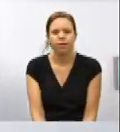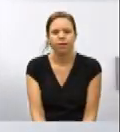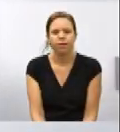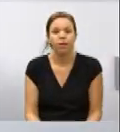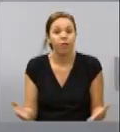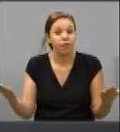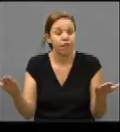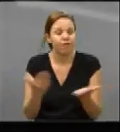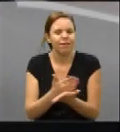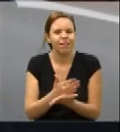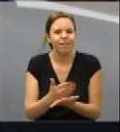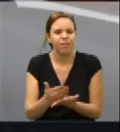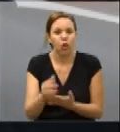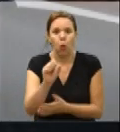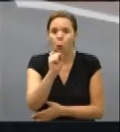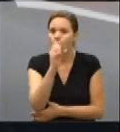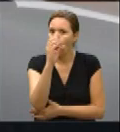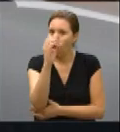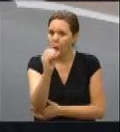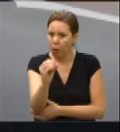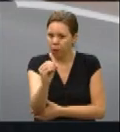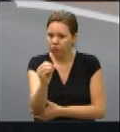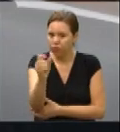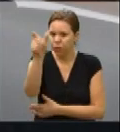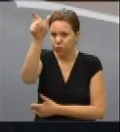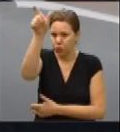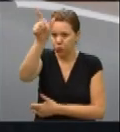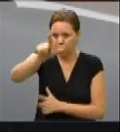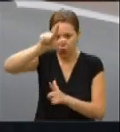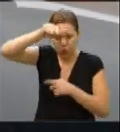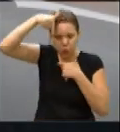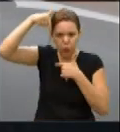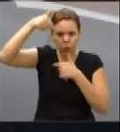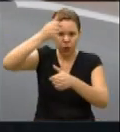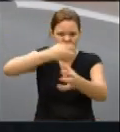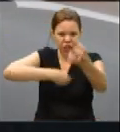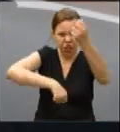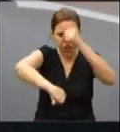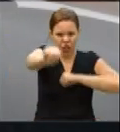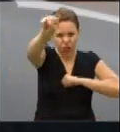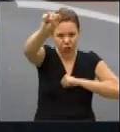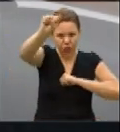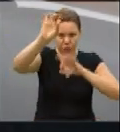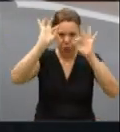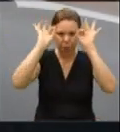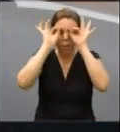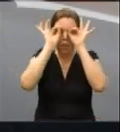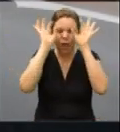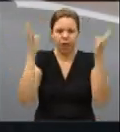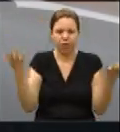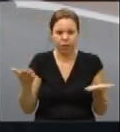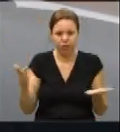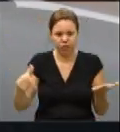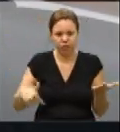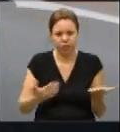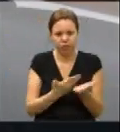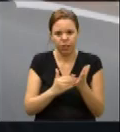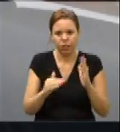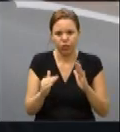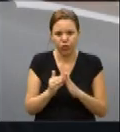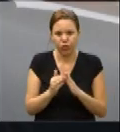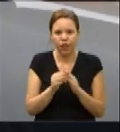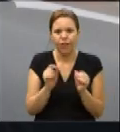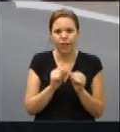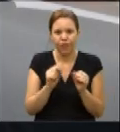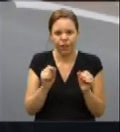E para começar, 80 anos do personagem do herói Batman, a gente tá aqui numa escola que